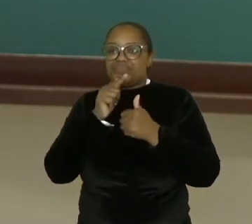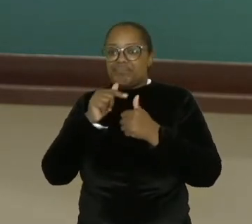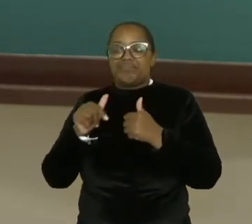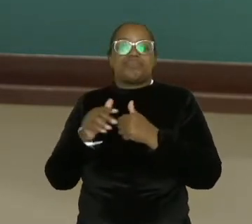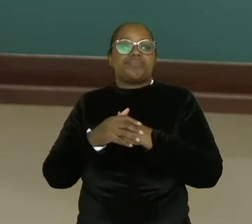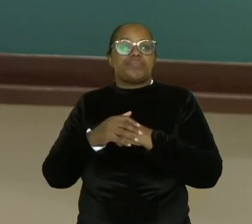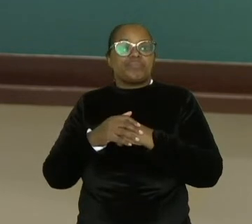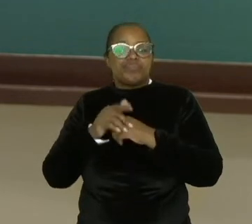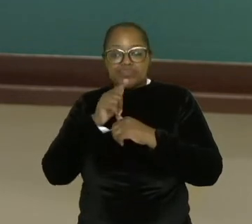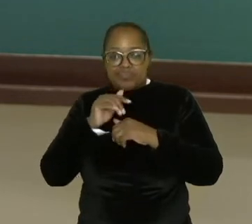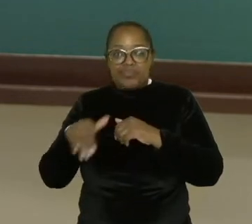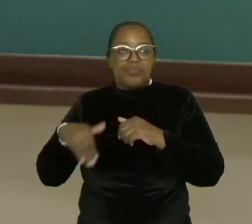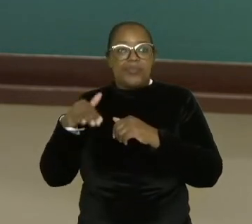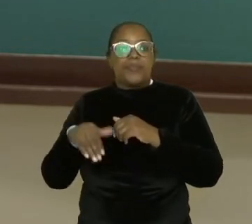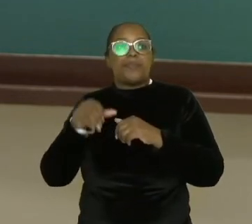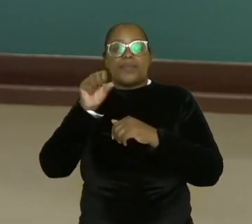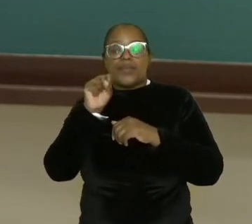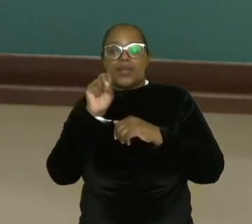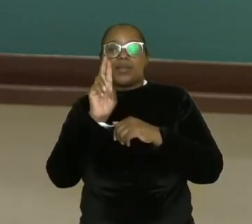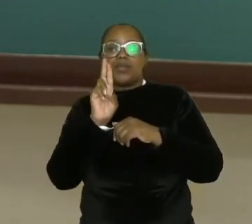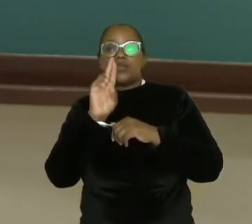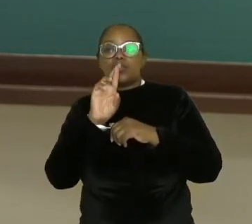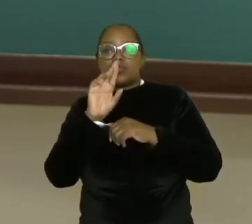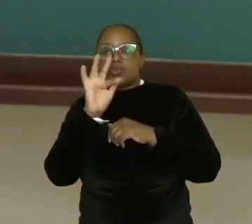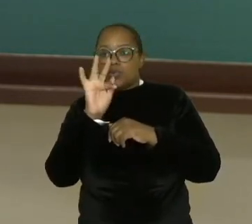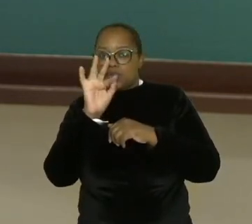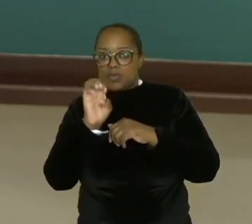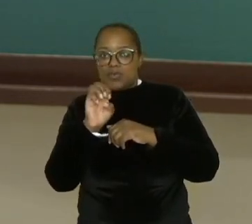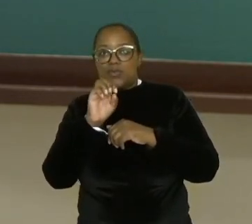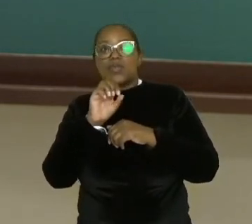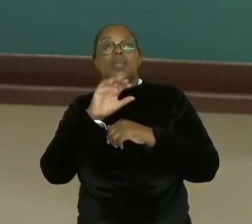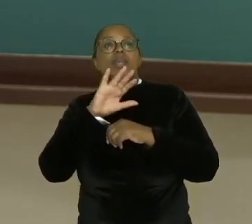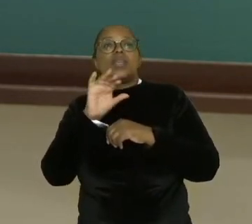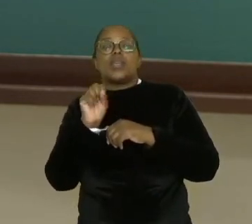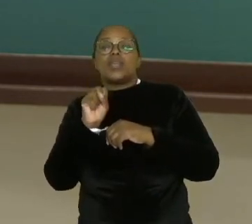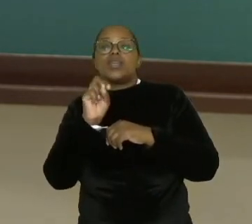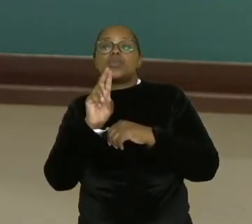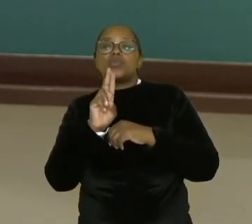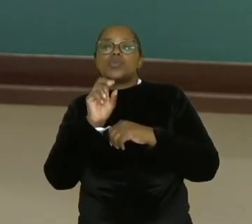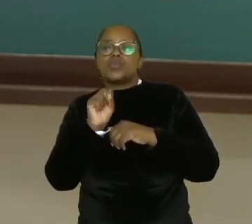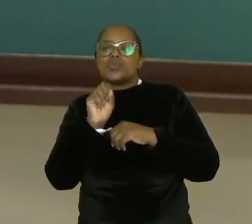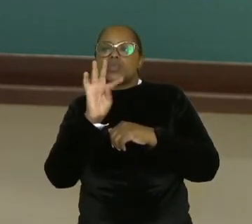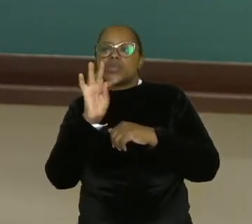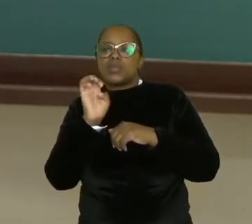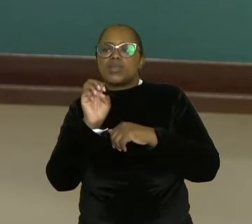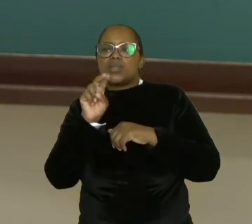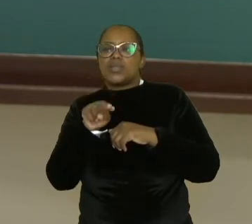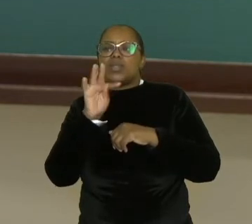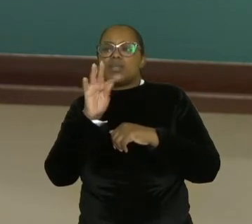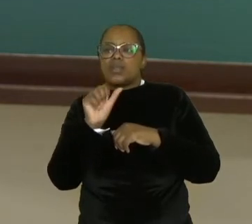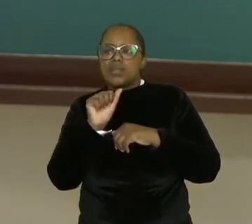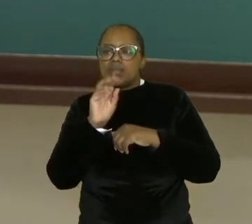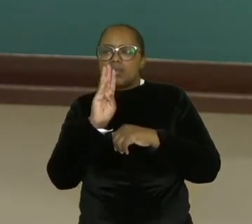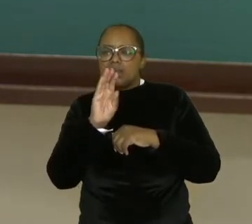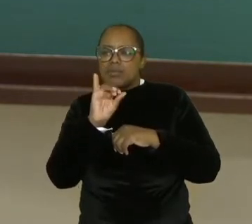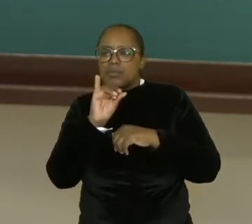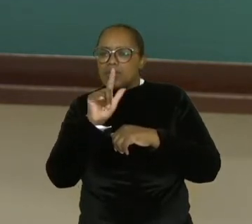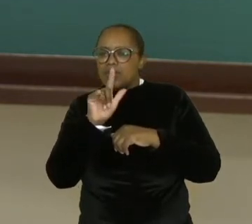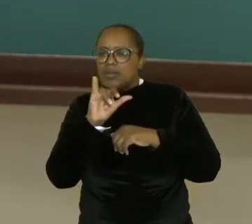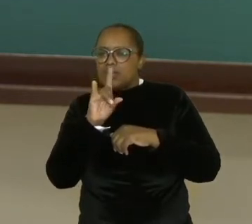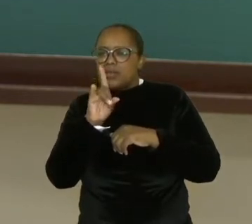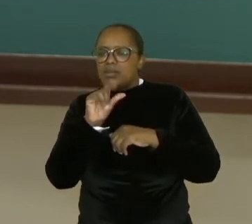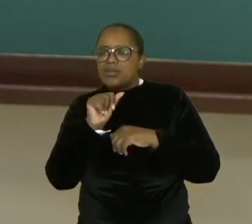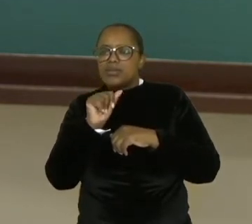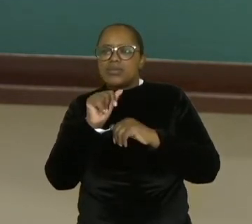Surf e sustentabilidade. Qual é a relação do surf e da sustentabilidade? Aqui é bem legal, gente, que tem a evolução das pranchas,